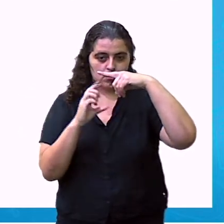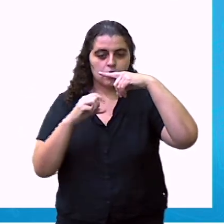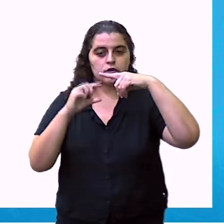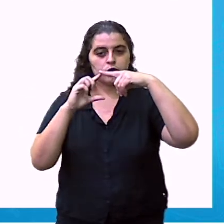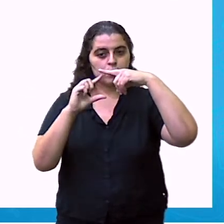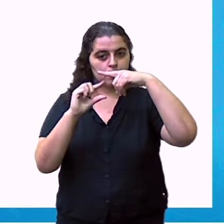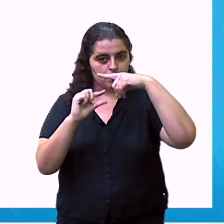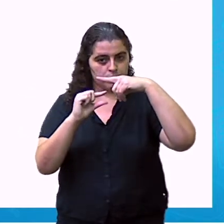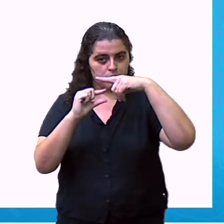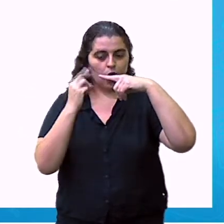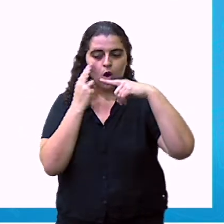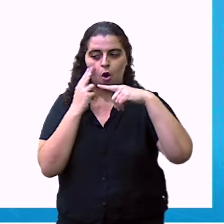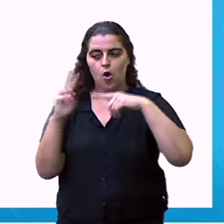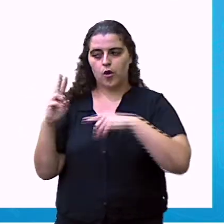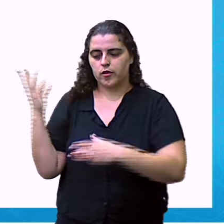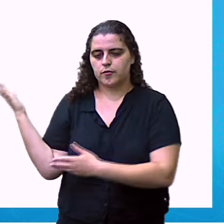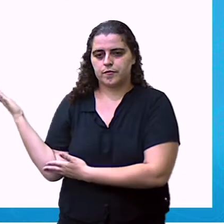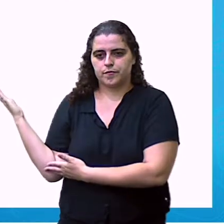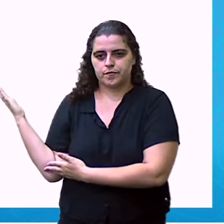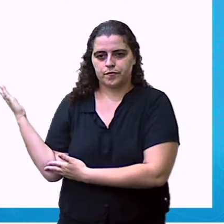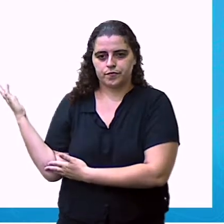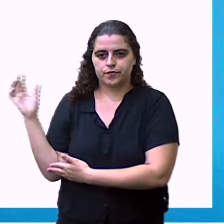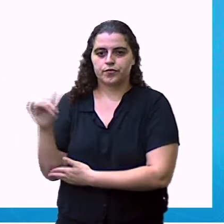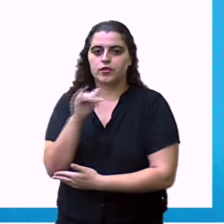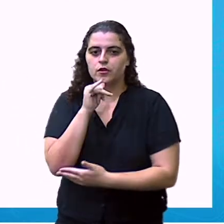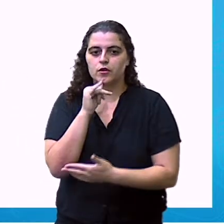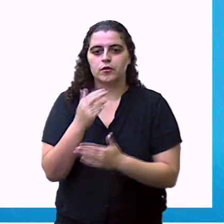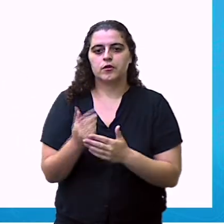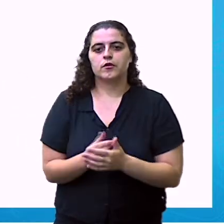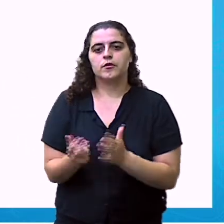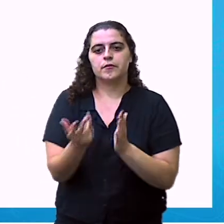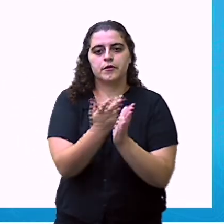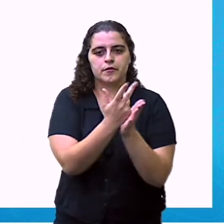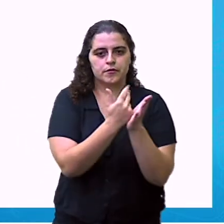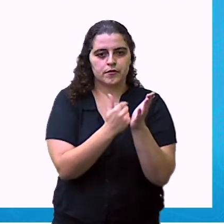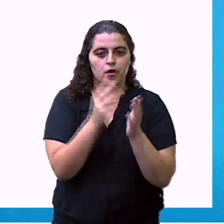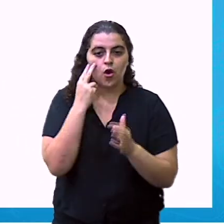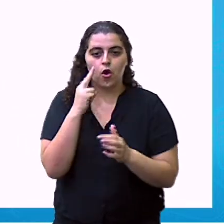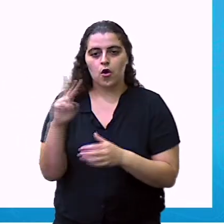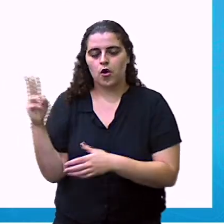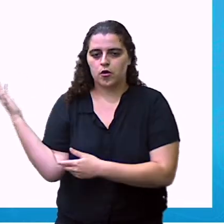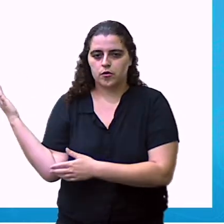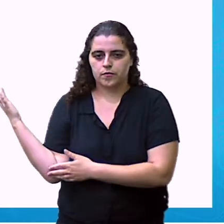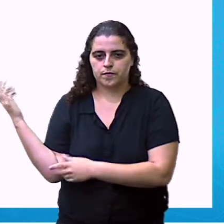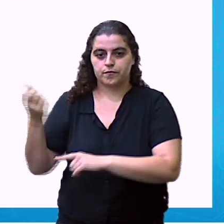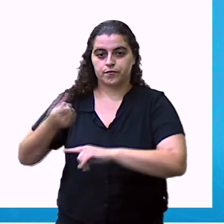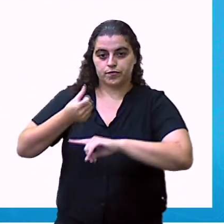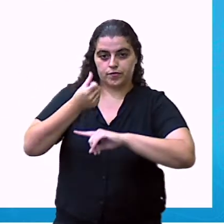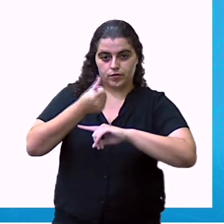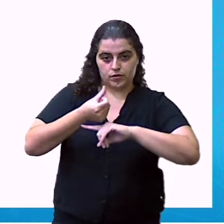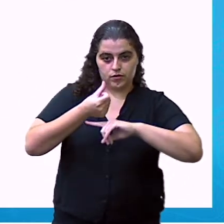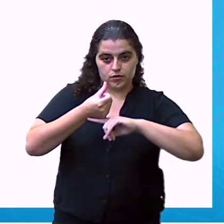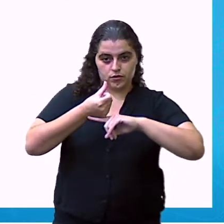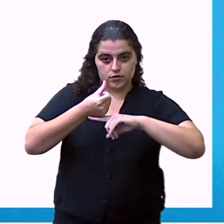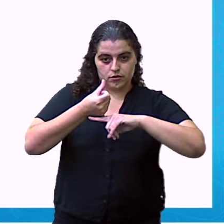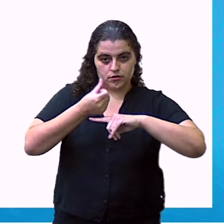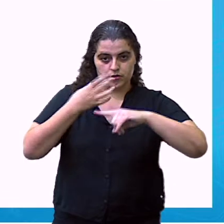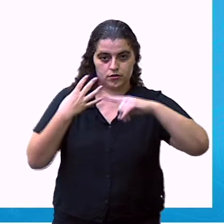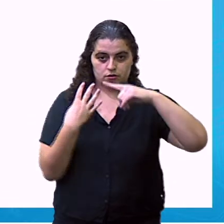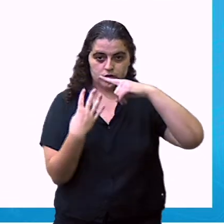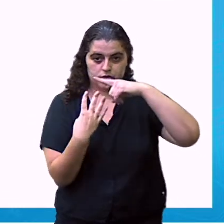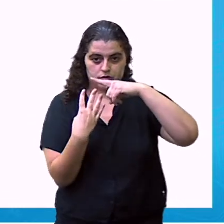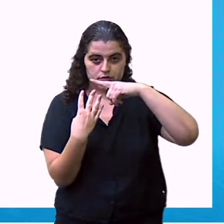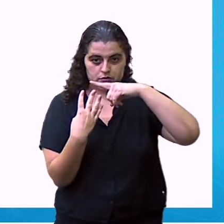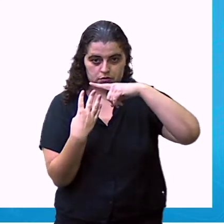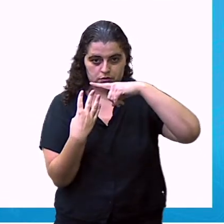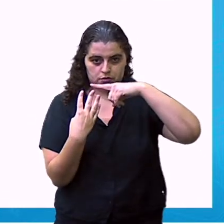figura. Veja só que o número 6, que é o numerador, ele é maior do que o denominador, que